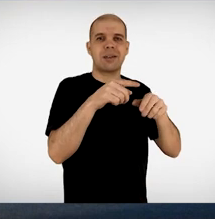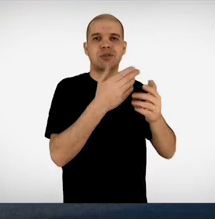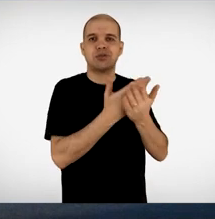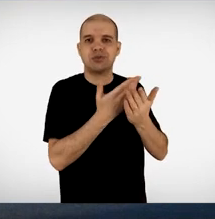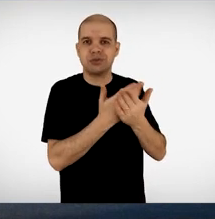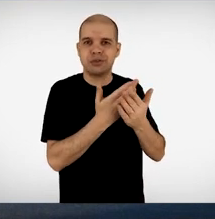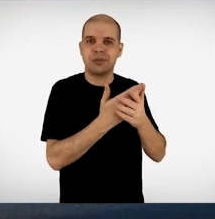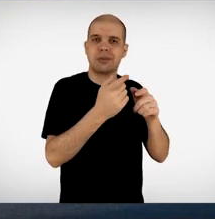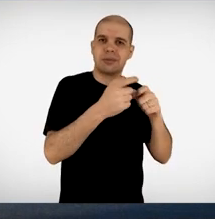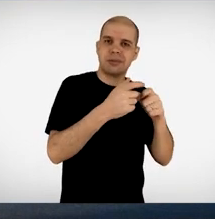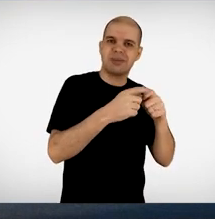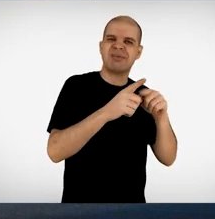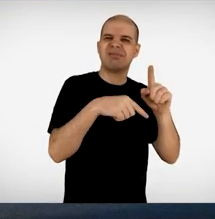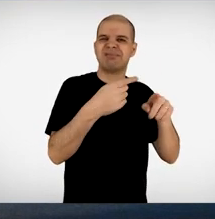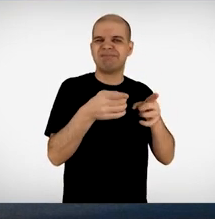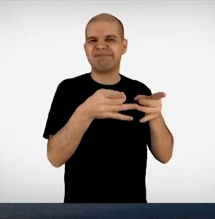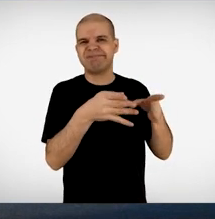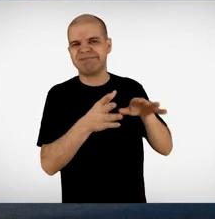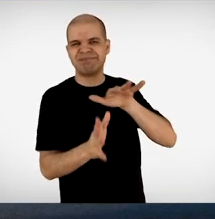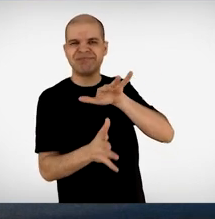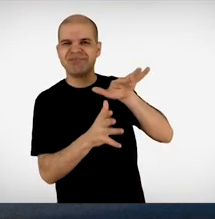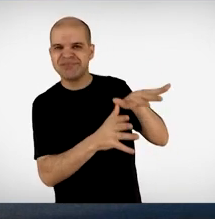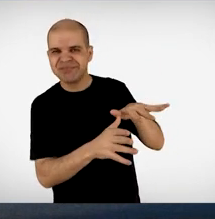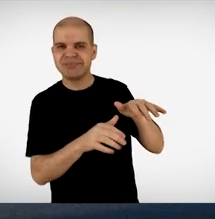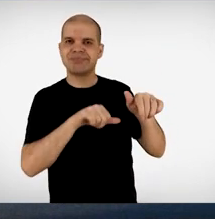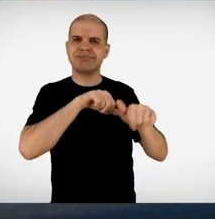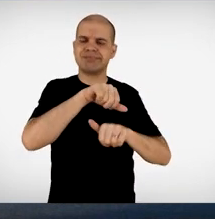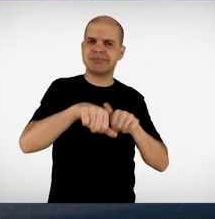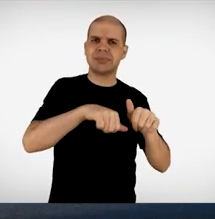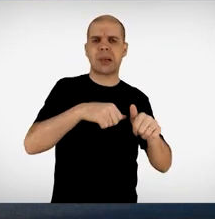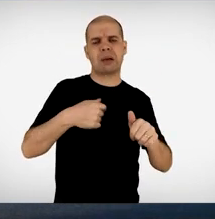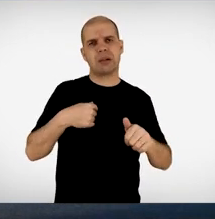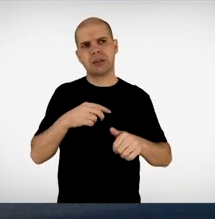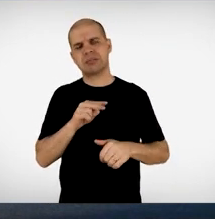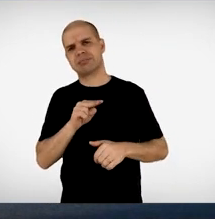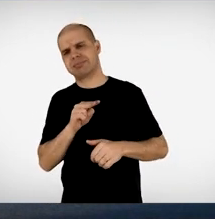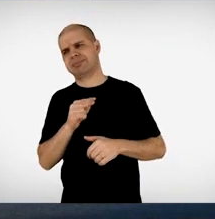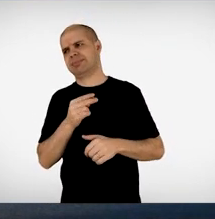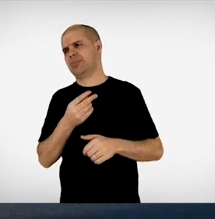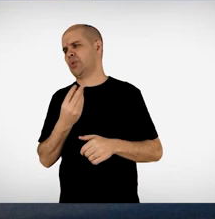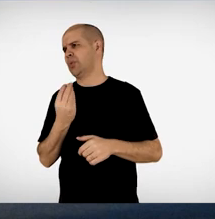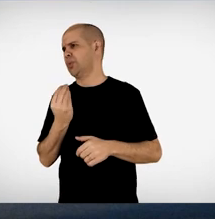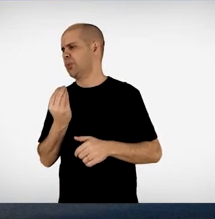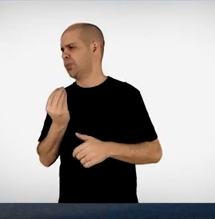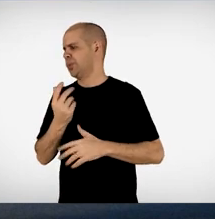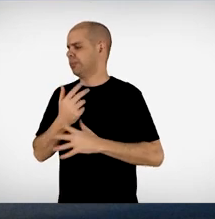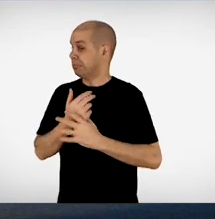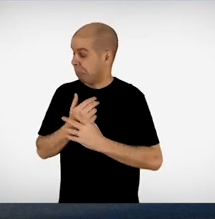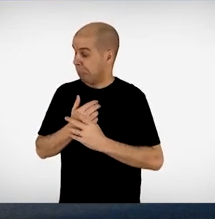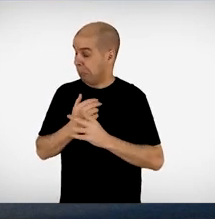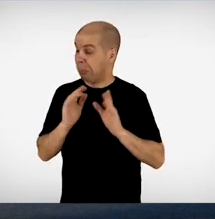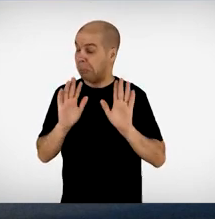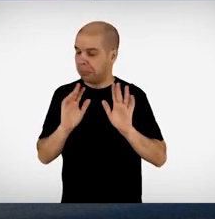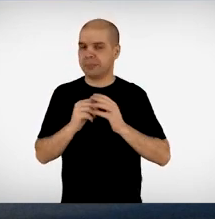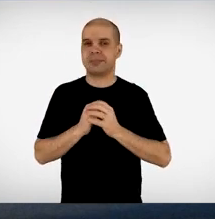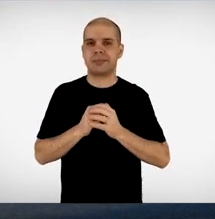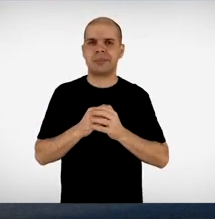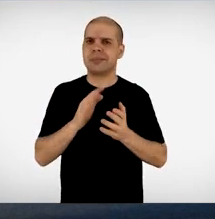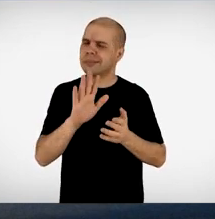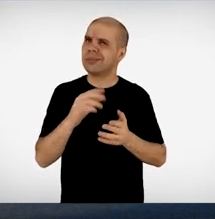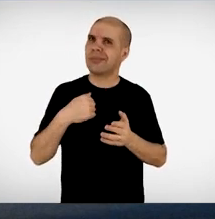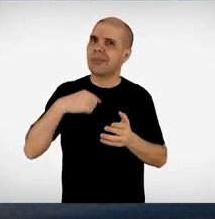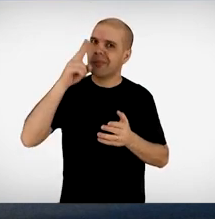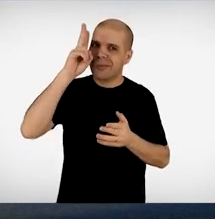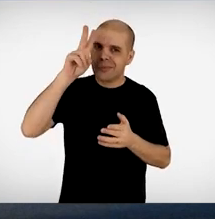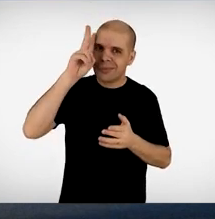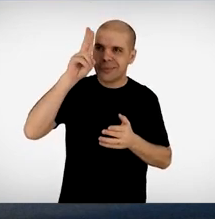Até os meus 30 e poucos, não, até uns 26, os meus pais ainda me ajudavam muito financeiramente, assim, dava